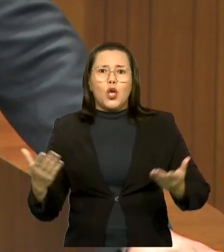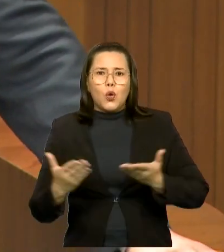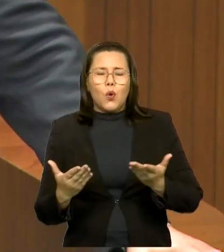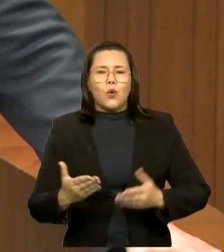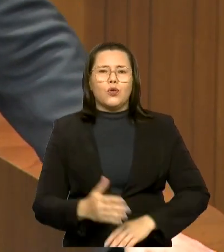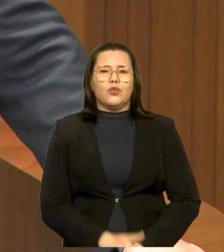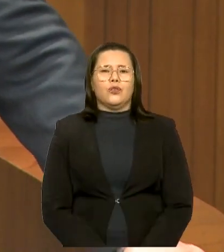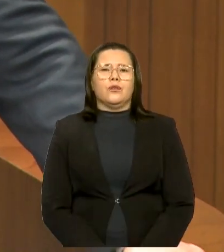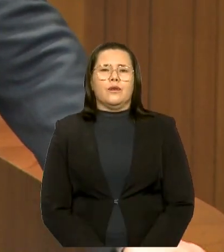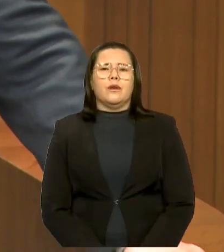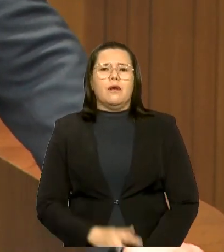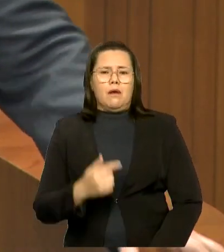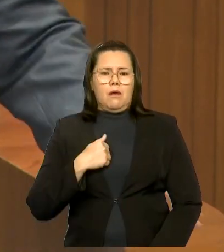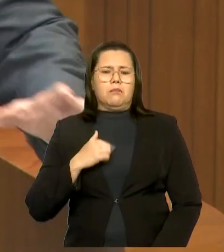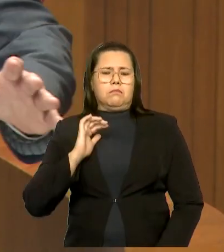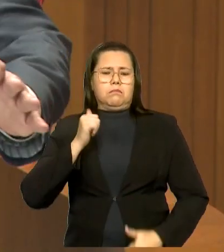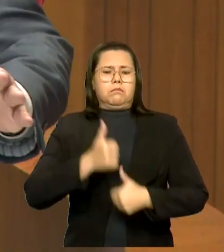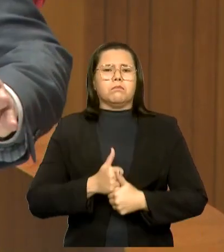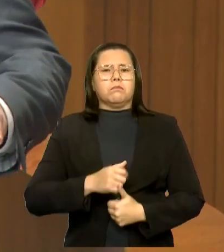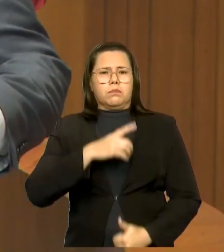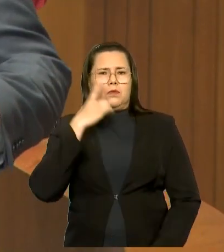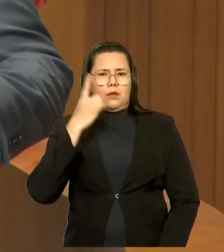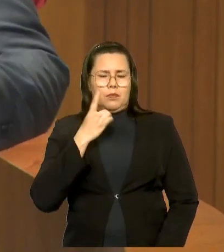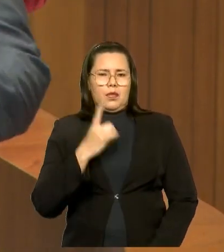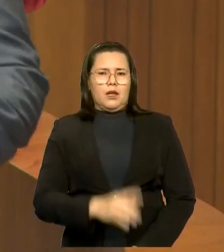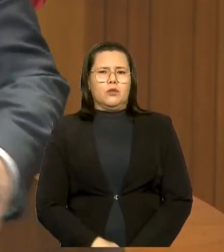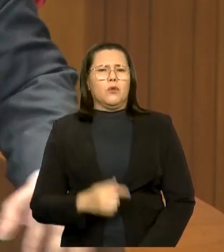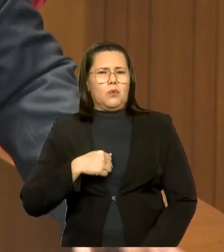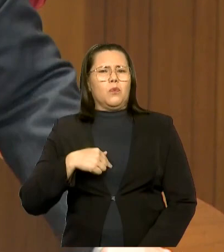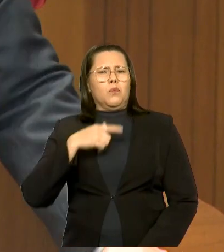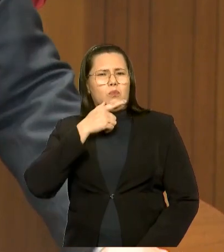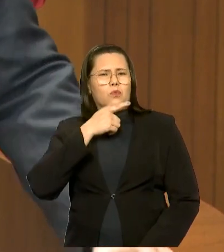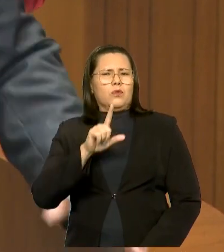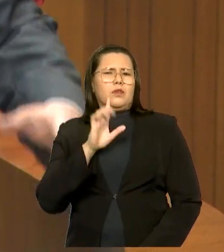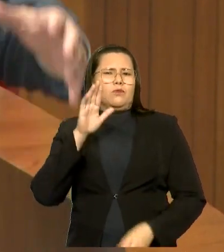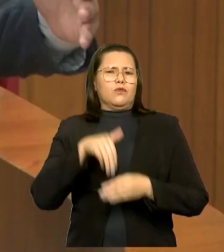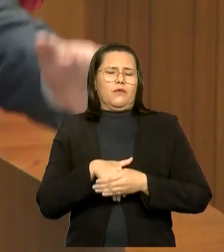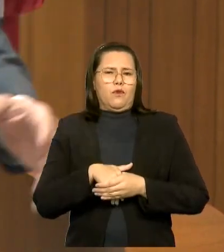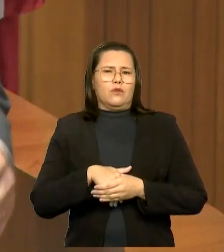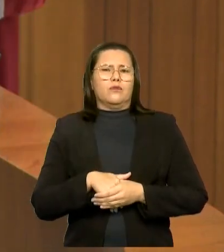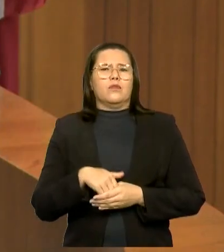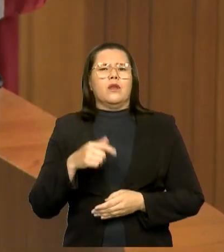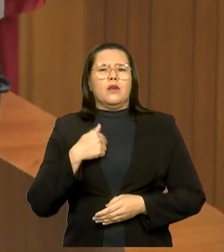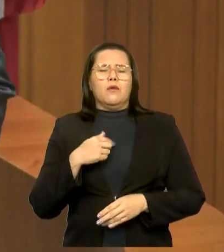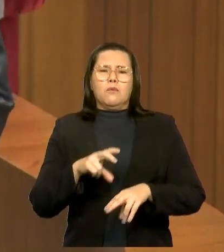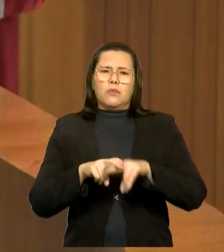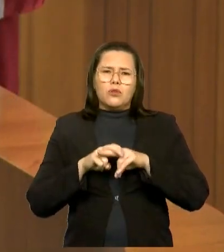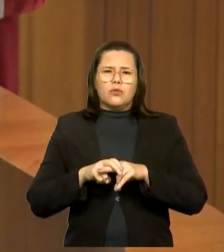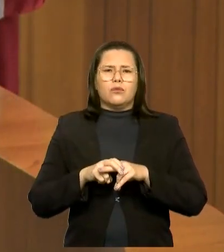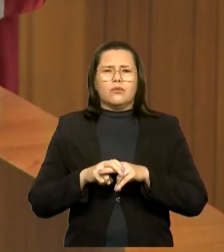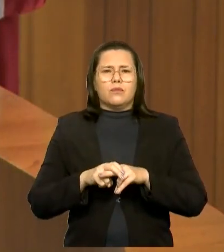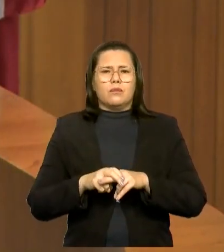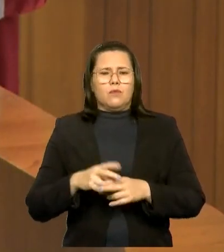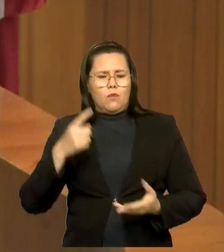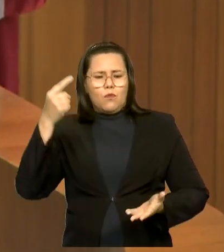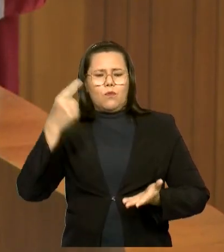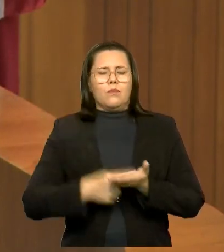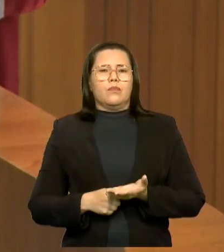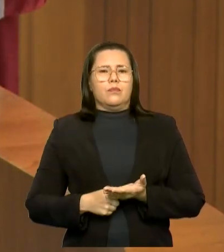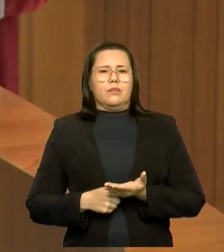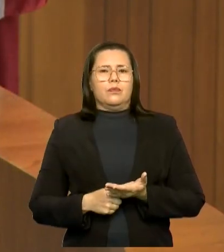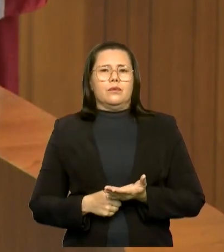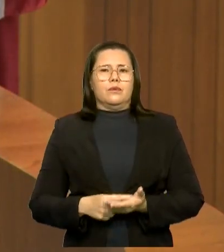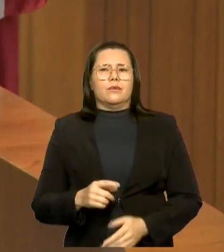a mim este mandato. E é por isso que eu não posso me afastar deste compromisso. E hoje venho acompanhando. Como eu disse ainda há pouco no